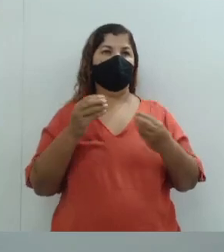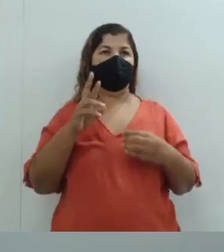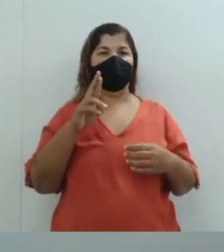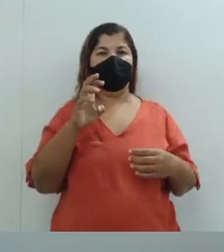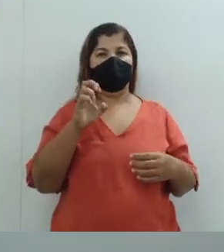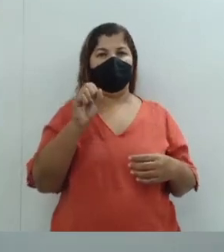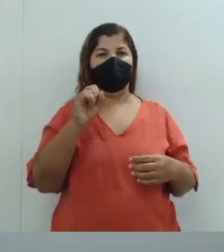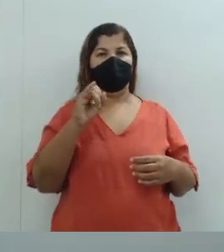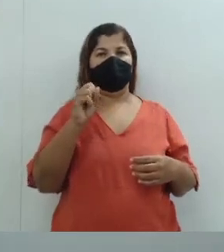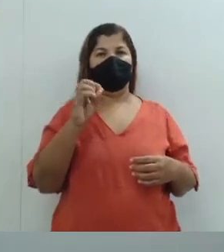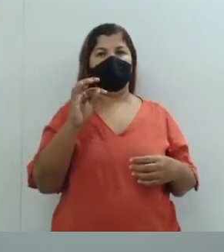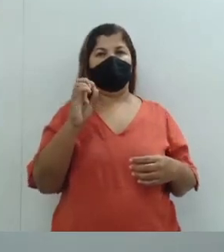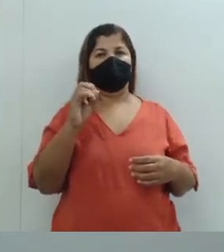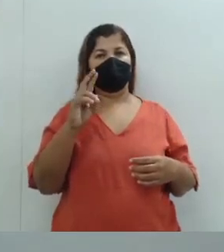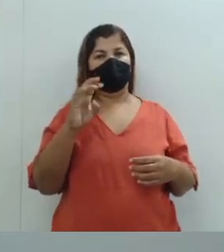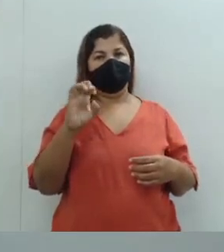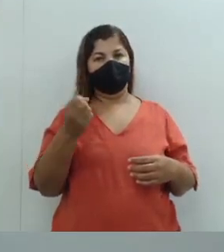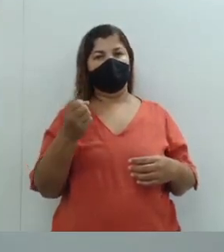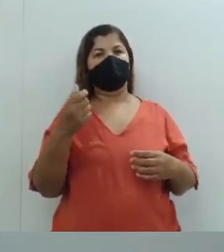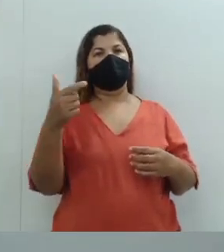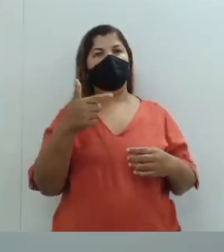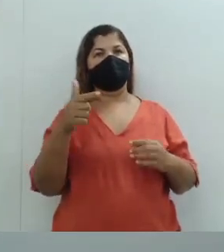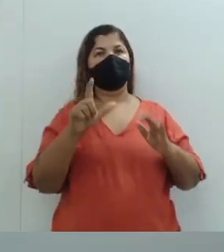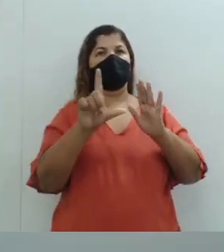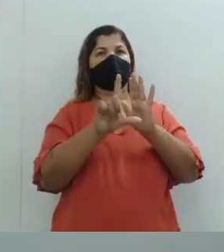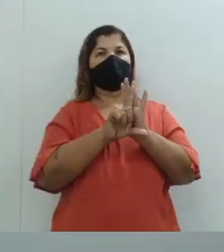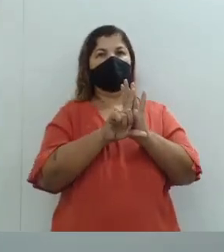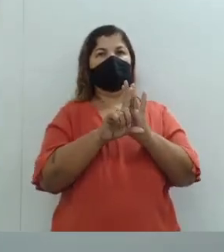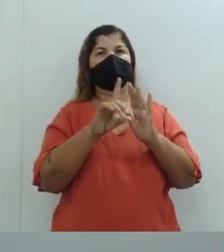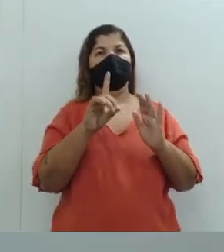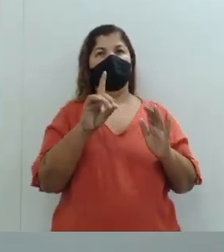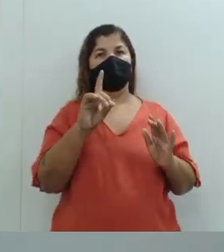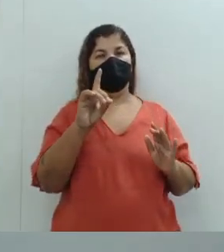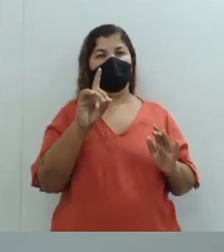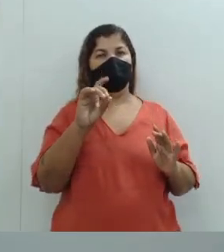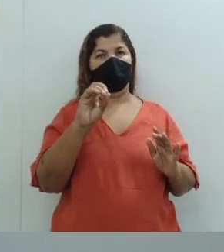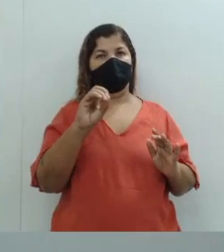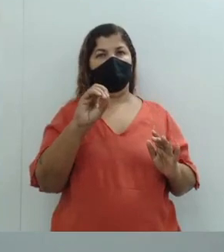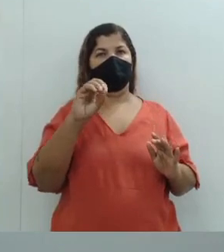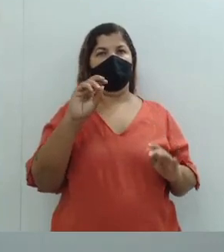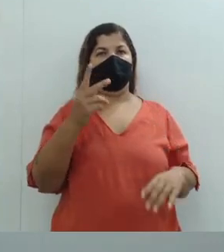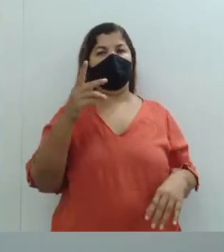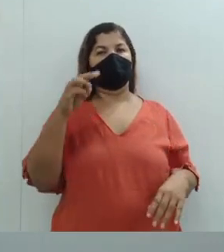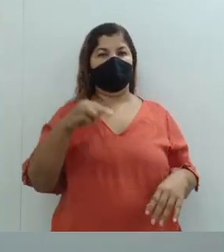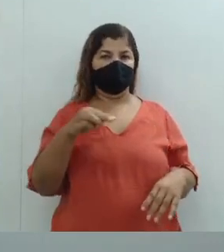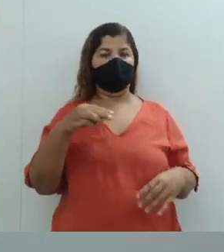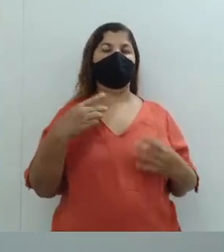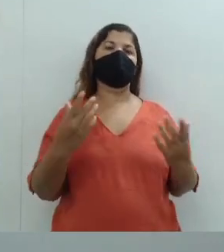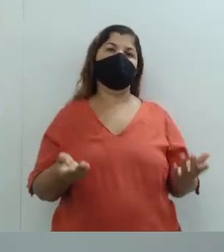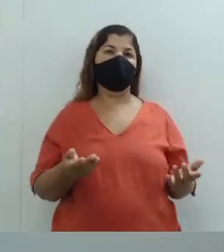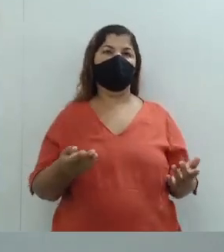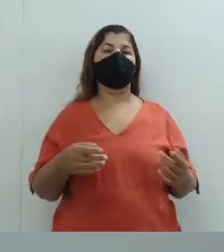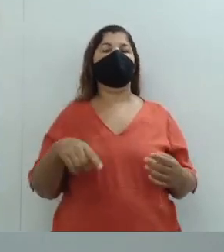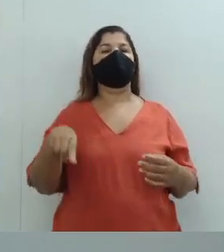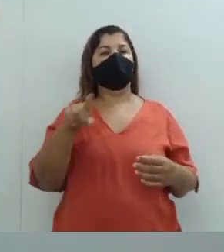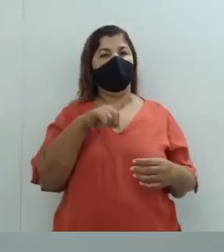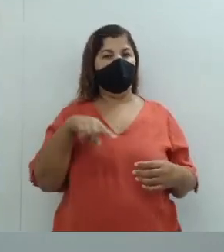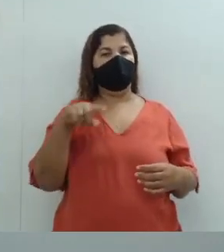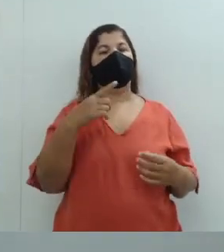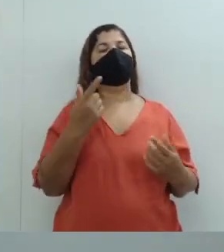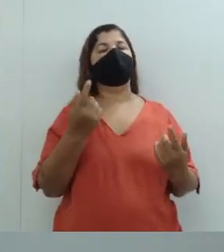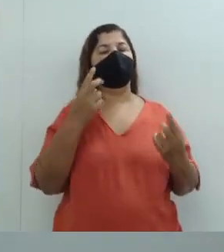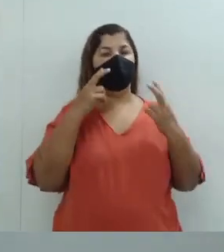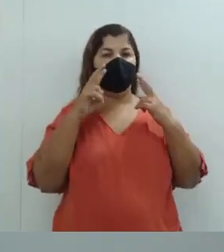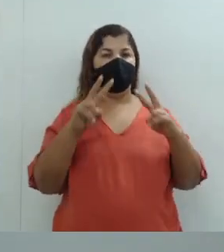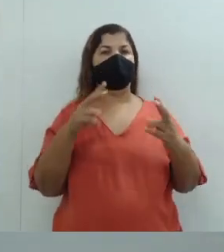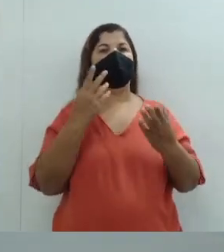segunda lei de Ohm, né? Então, uma aula bastante interessante aí, com aplicações do nosso dia a dia. Então, fique ligado nessa aula aí. Pegue o